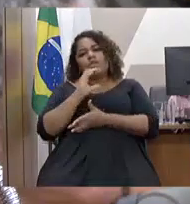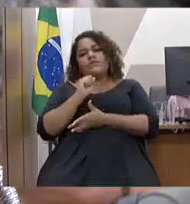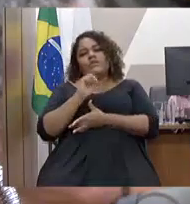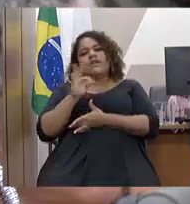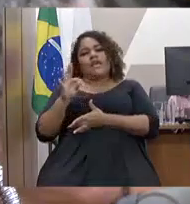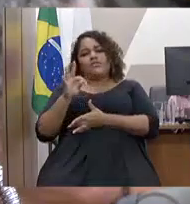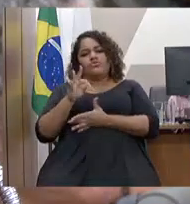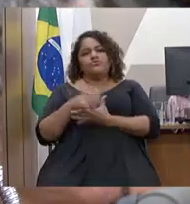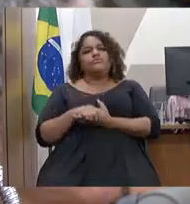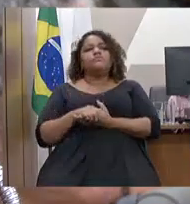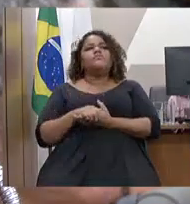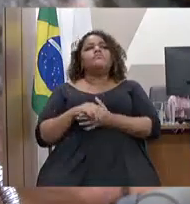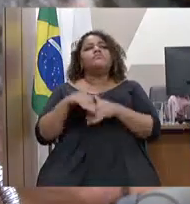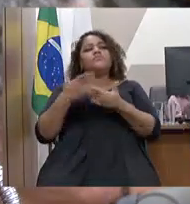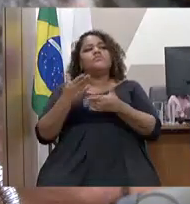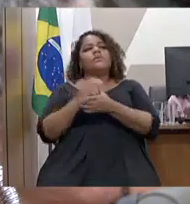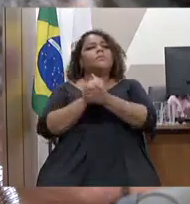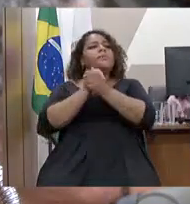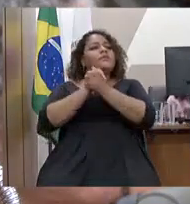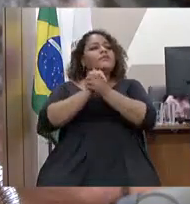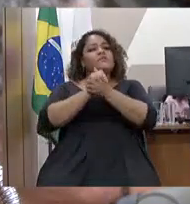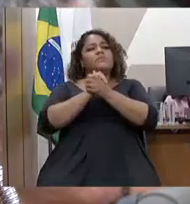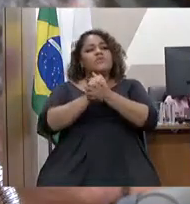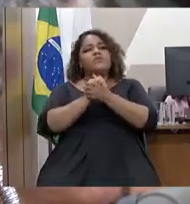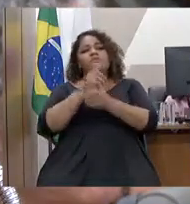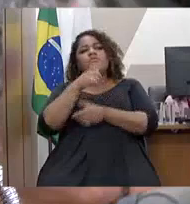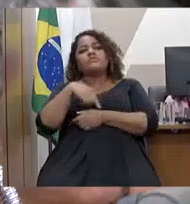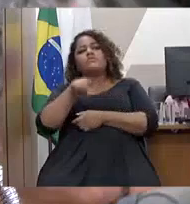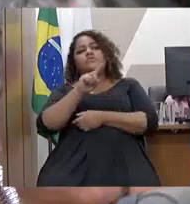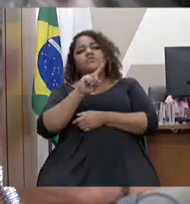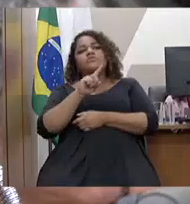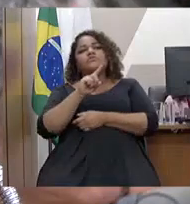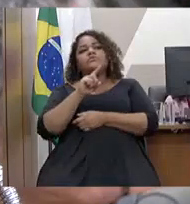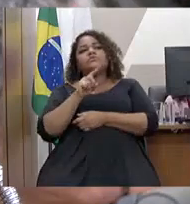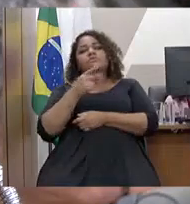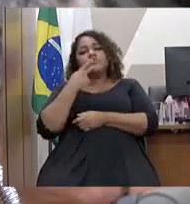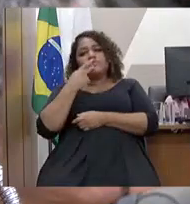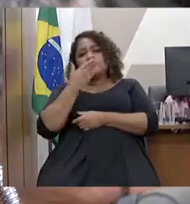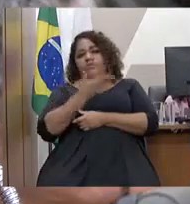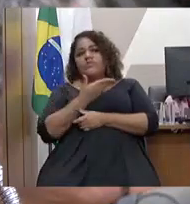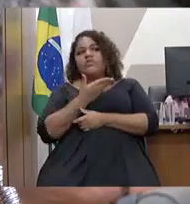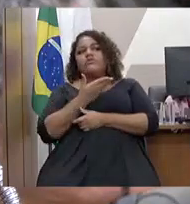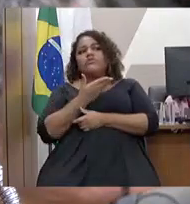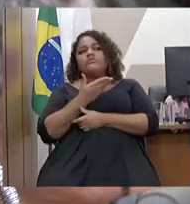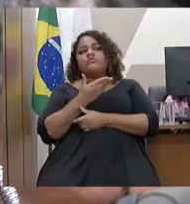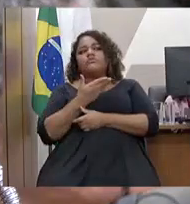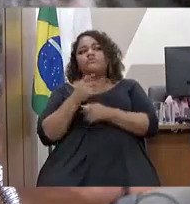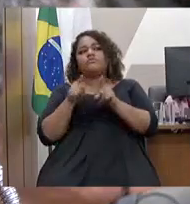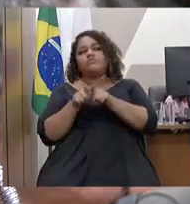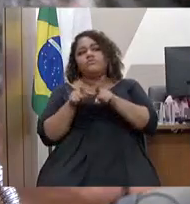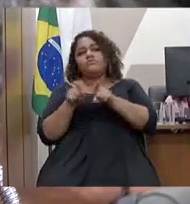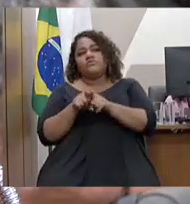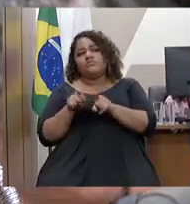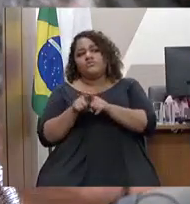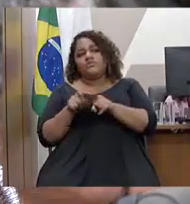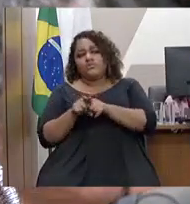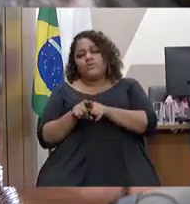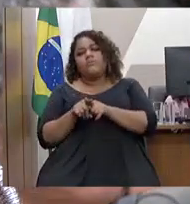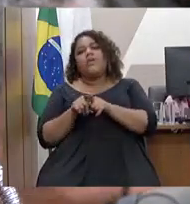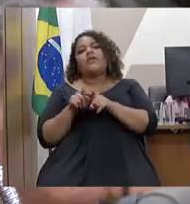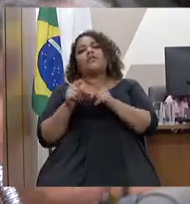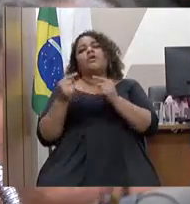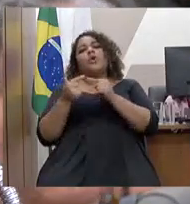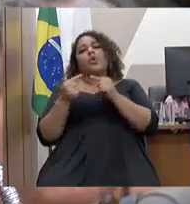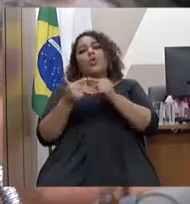parabenizar e dizer que o que foi falado aqui né E também se aplica todos os municípios e